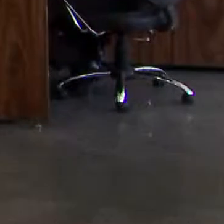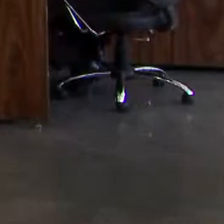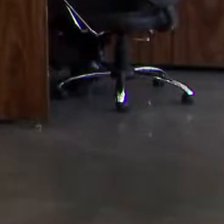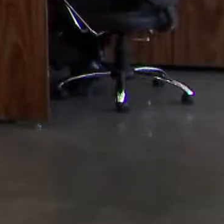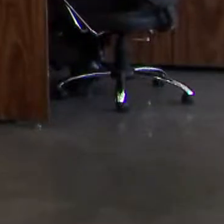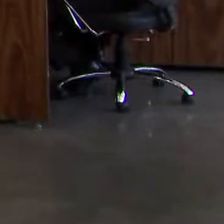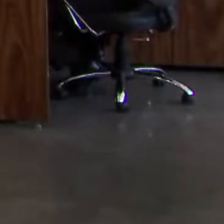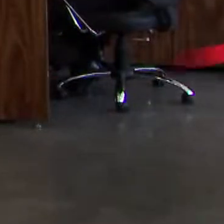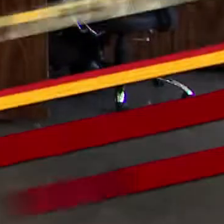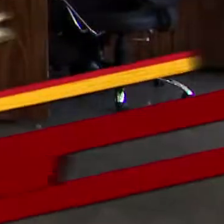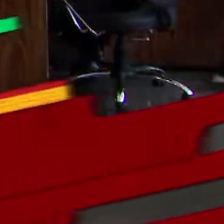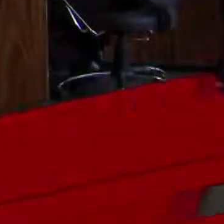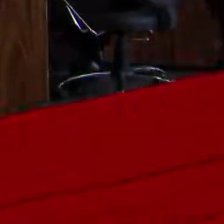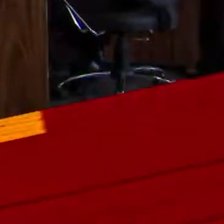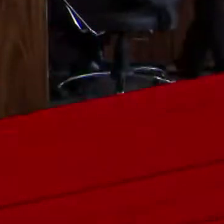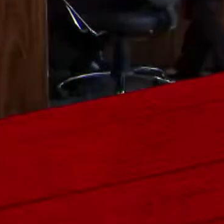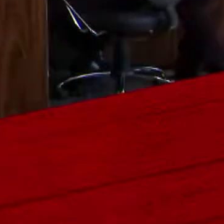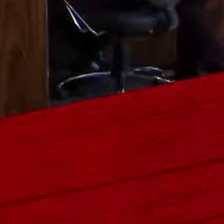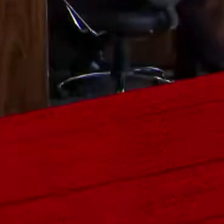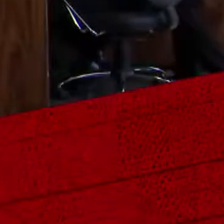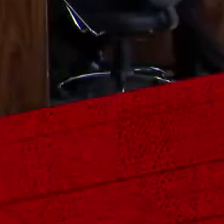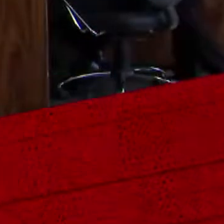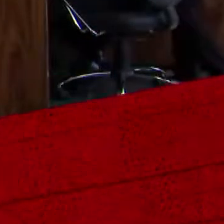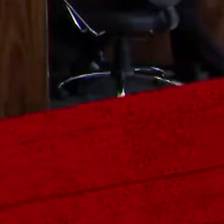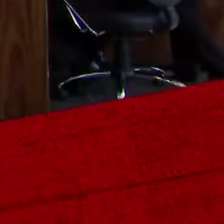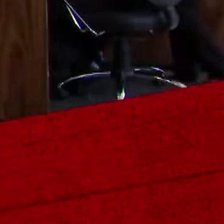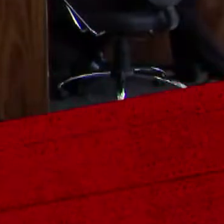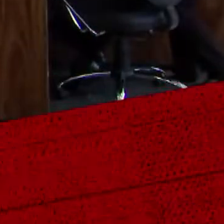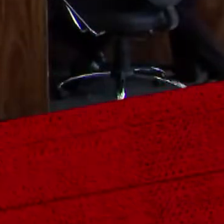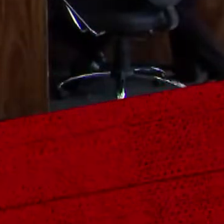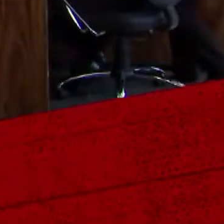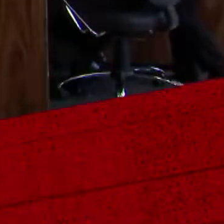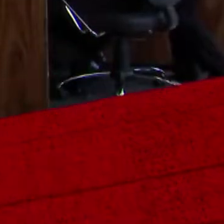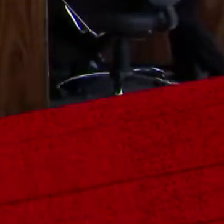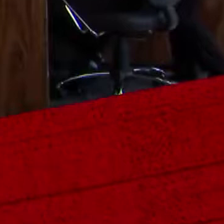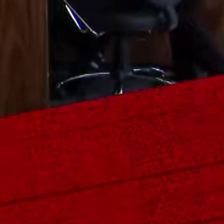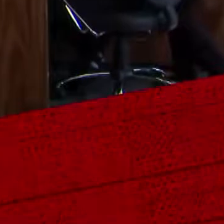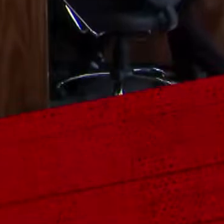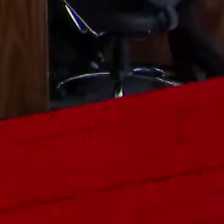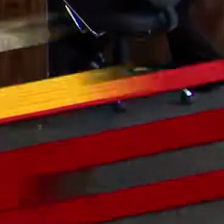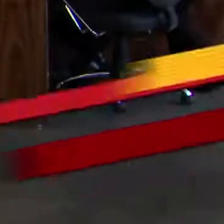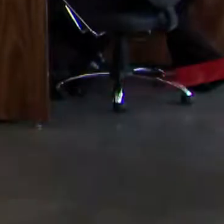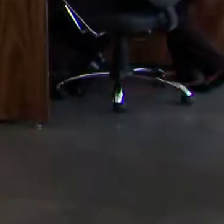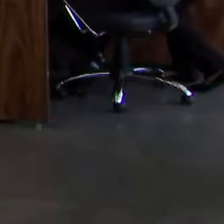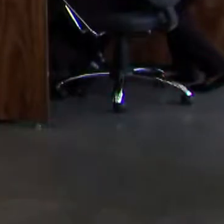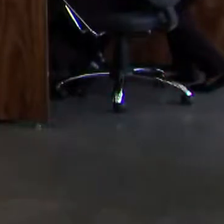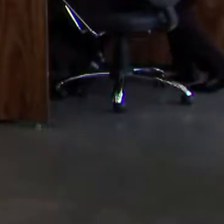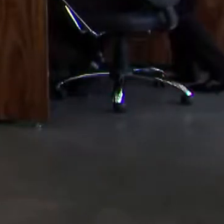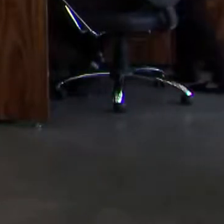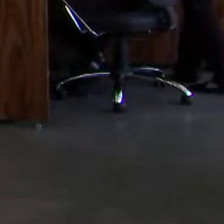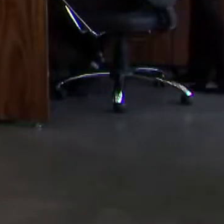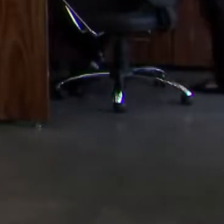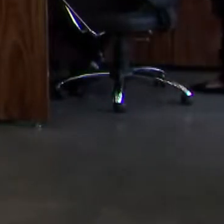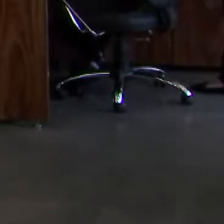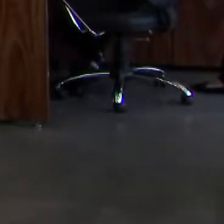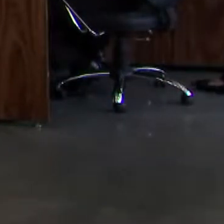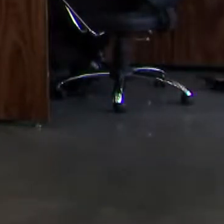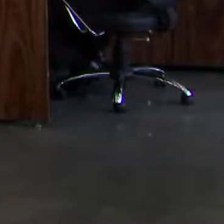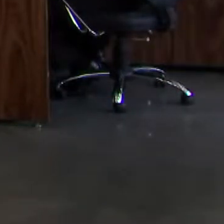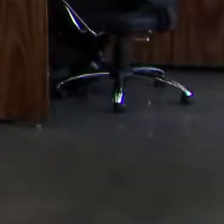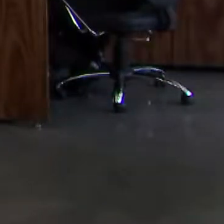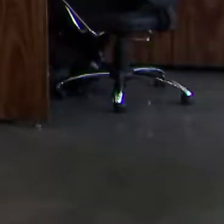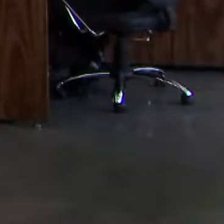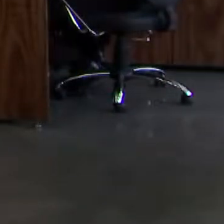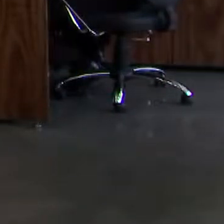Hoje o meu quadro Como Eu Faço está em um dos cartórios aqui da cidade de Campinas para esclarecer algumas dúvidas. O assunto de